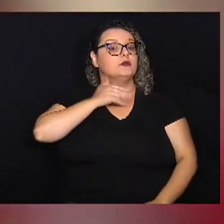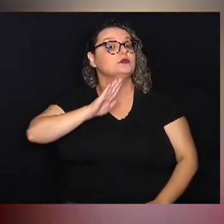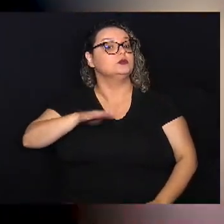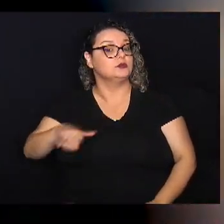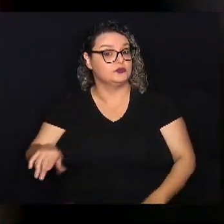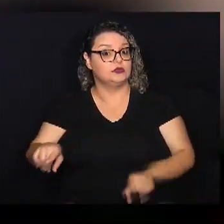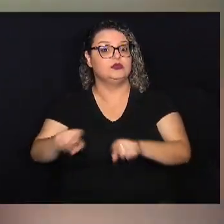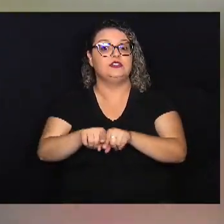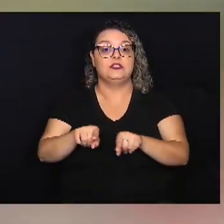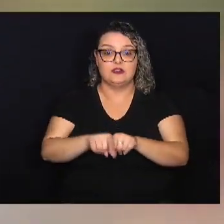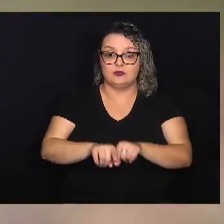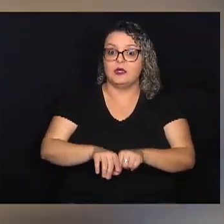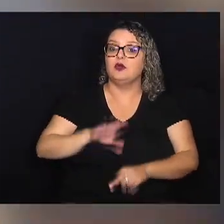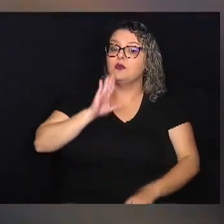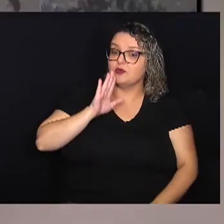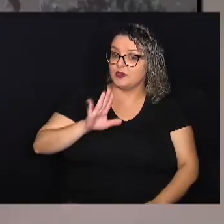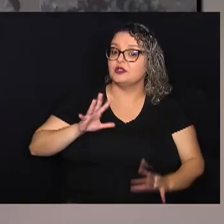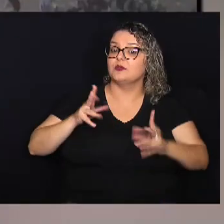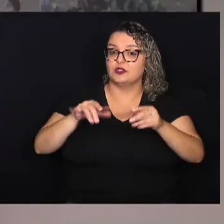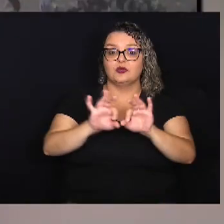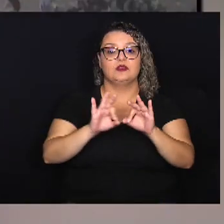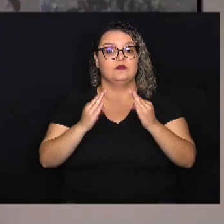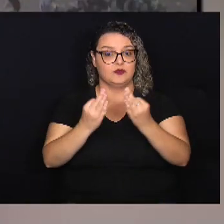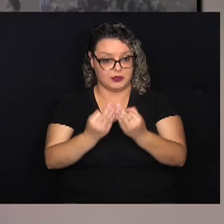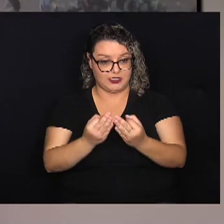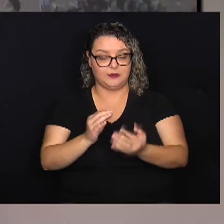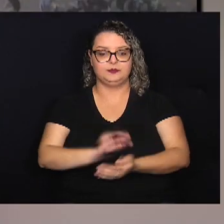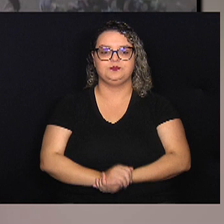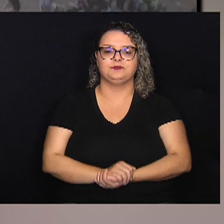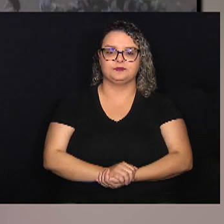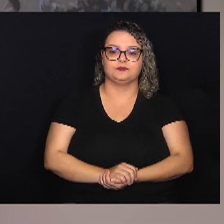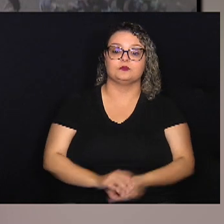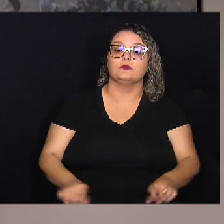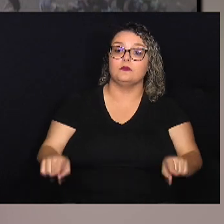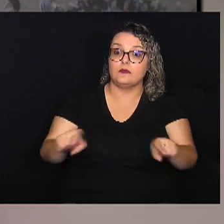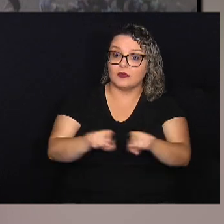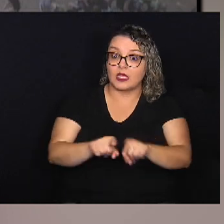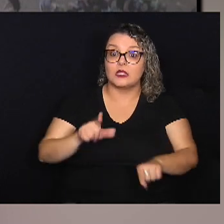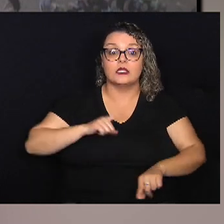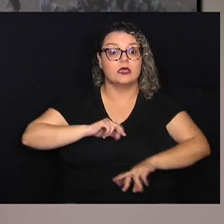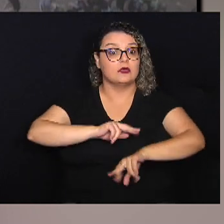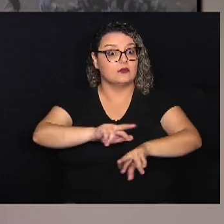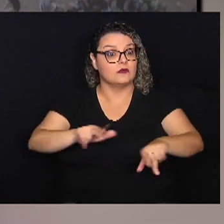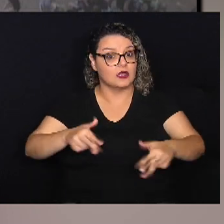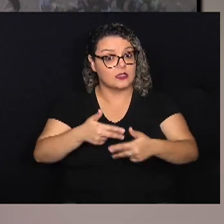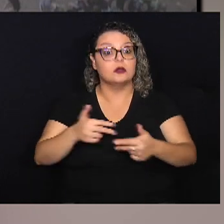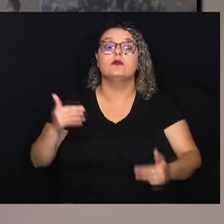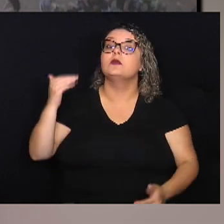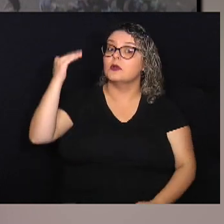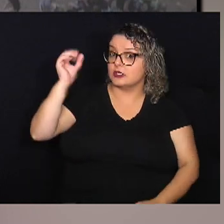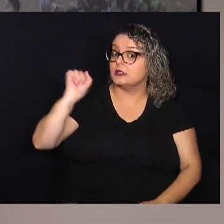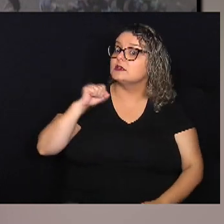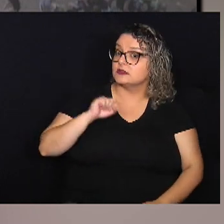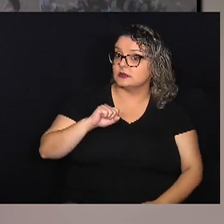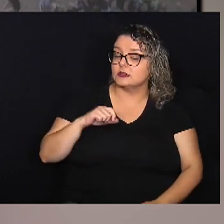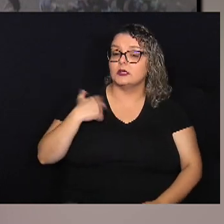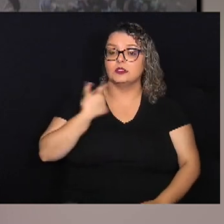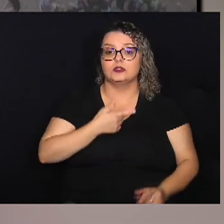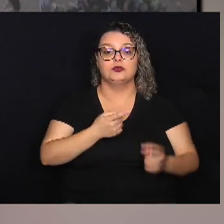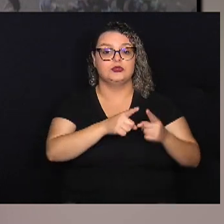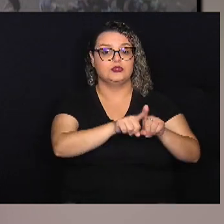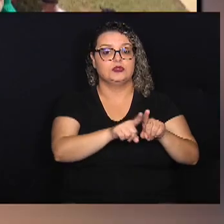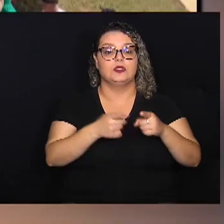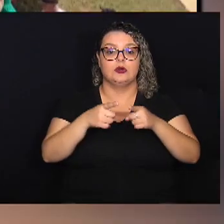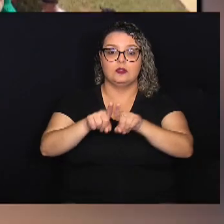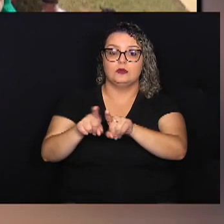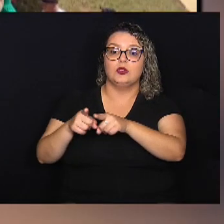promete ser voltado para toda a família. Também tem bastante coisas para os adultos, viu? Nós fechamos parceria